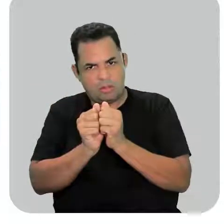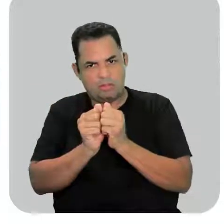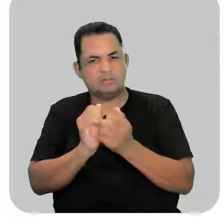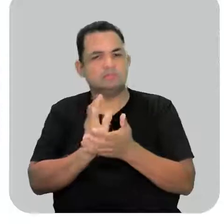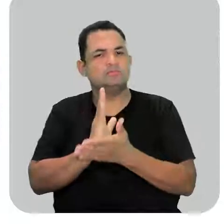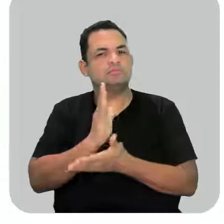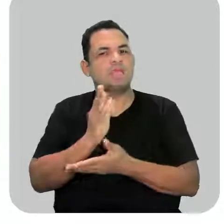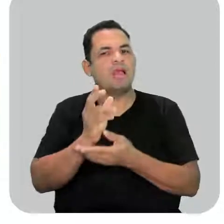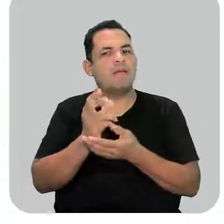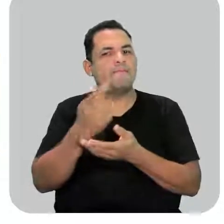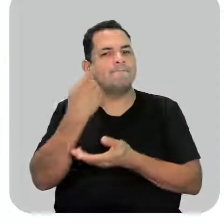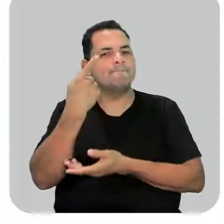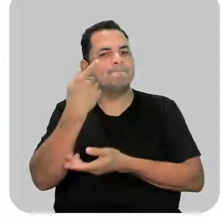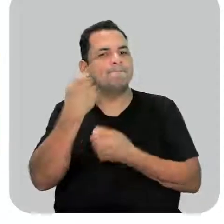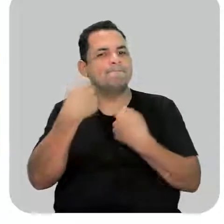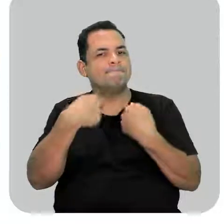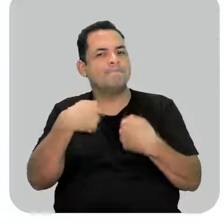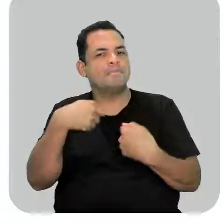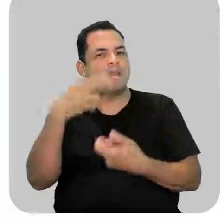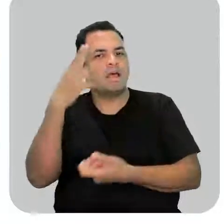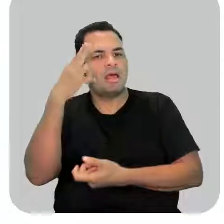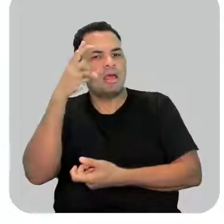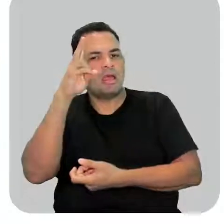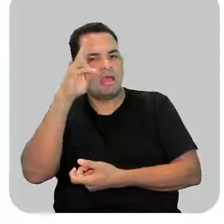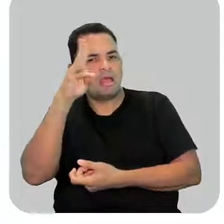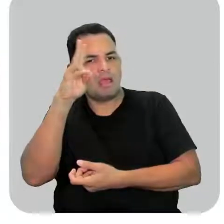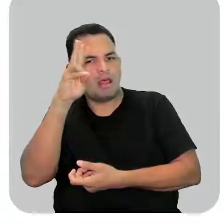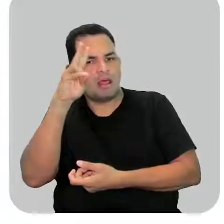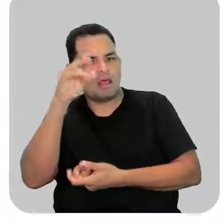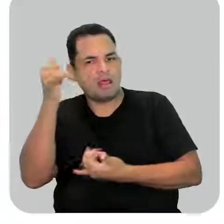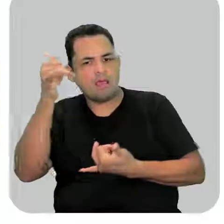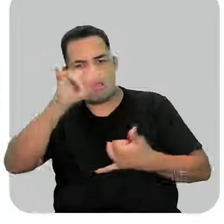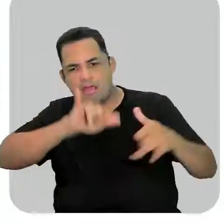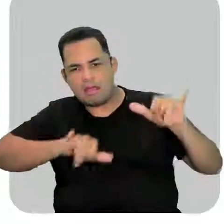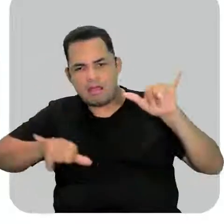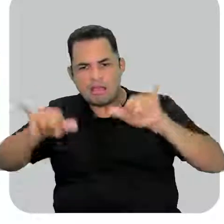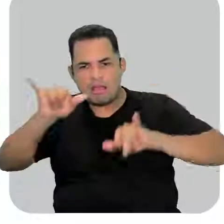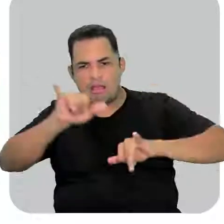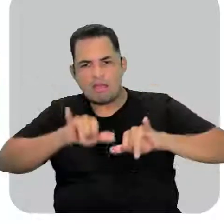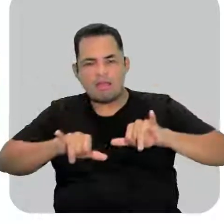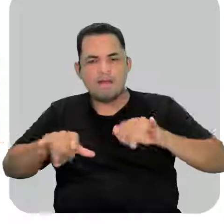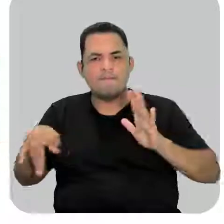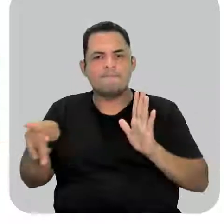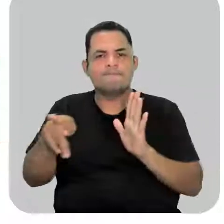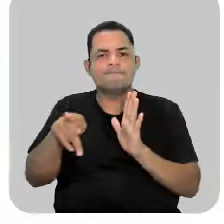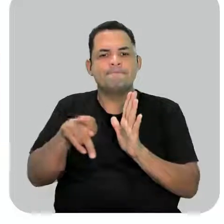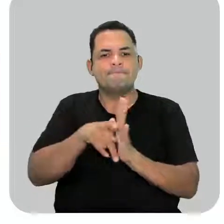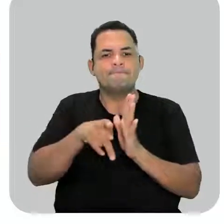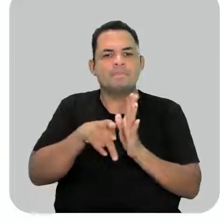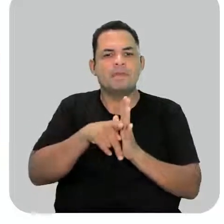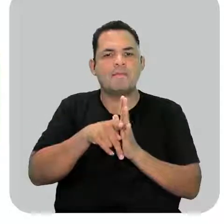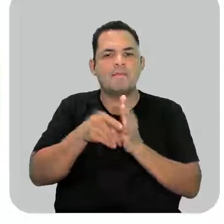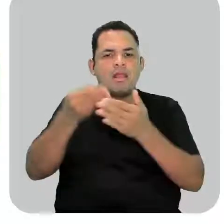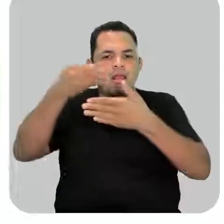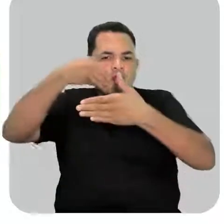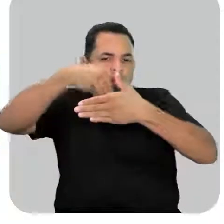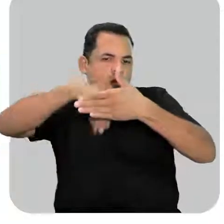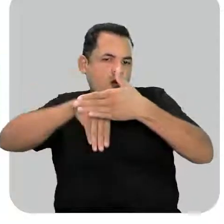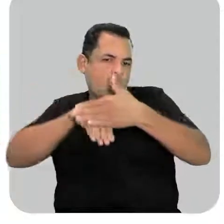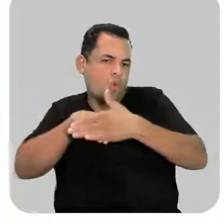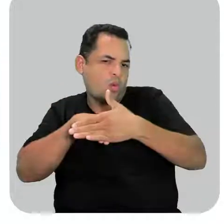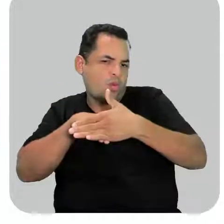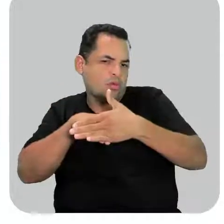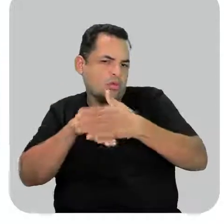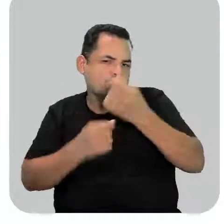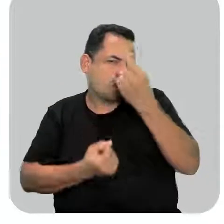que lembrar que eu não, né? A química em si, ela oculta algumas ligações